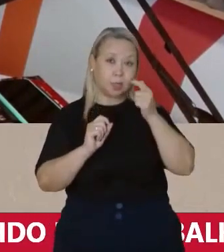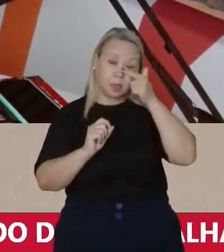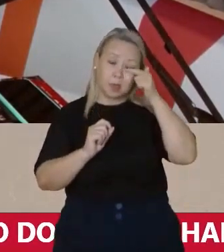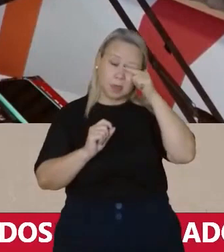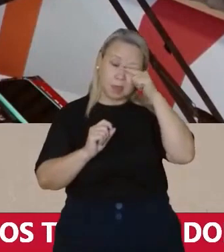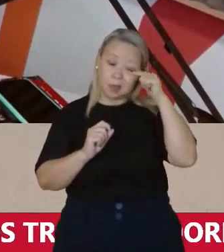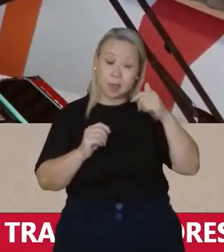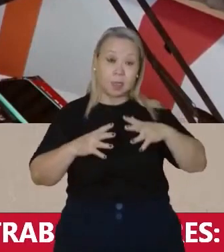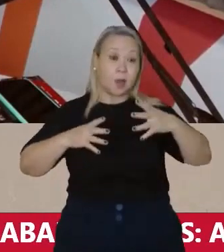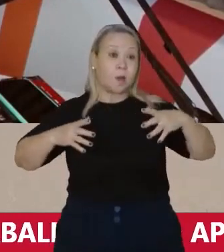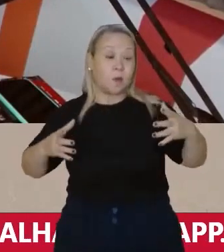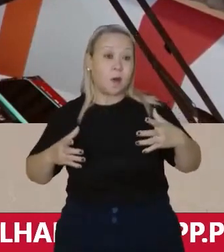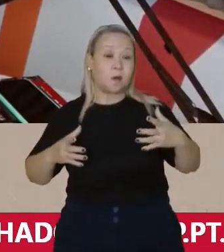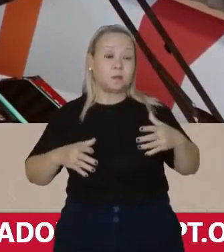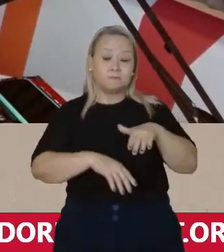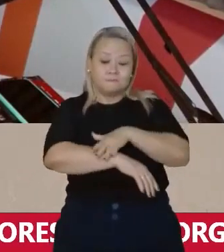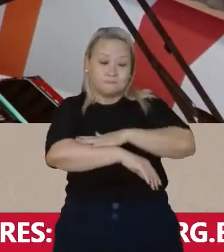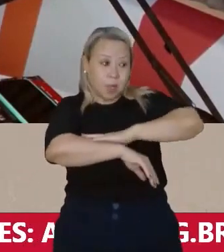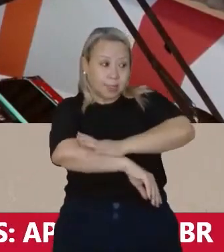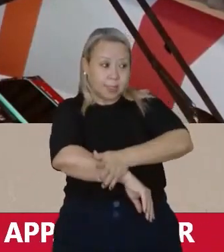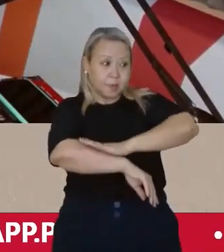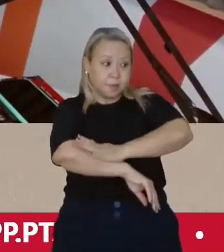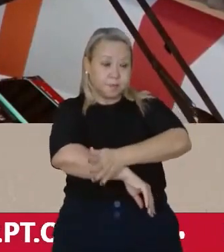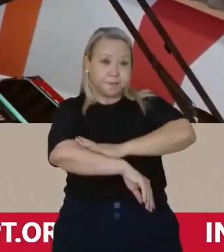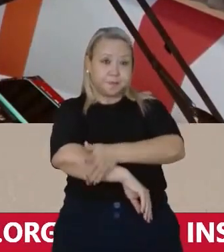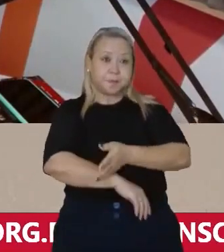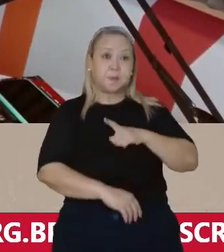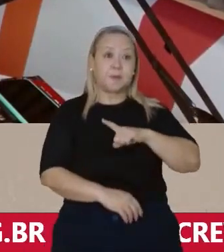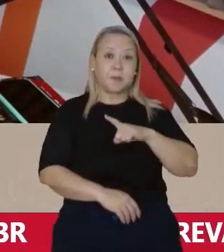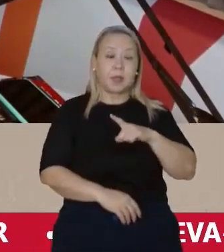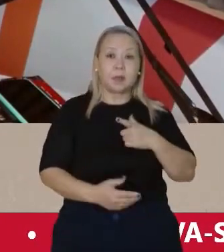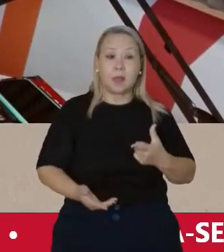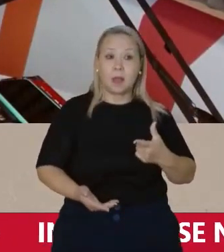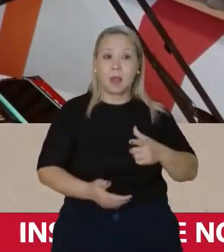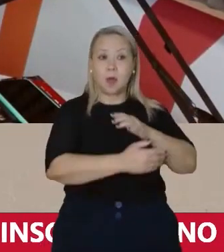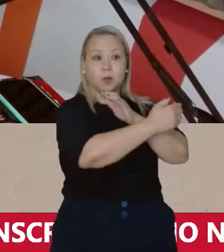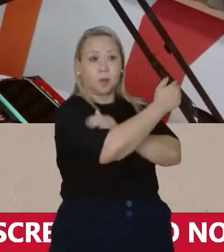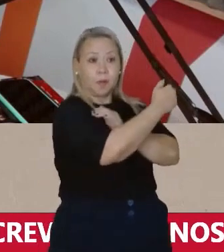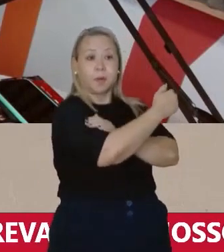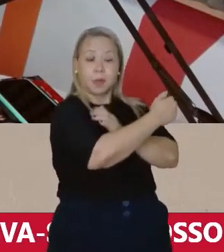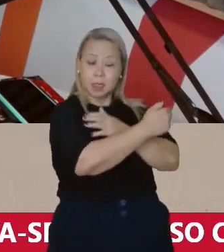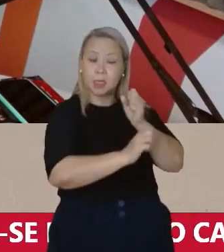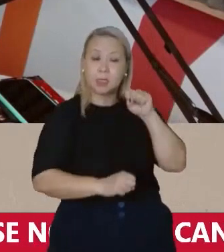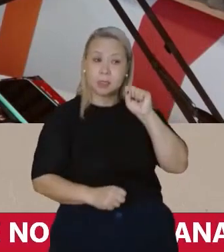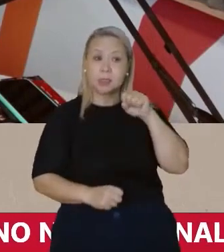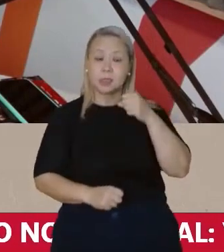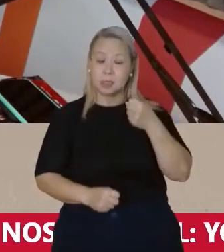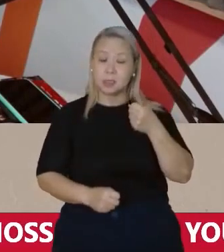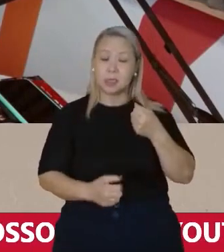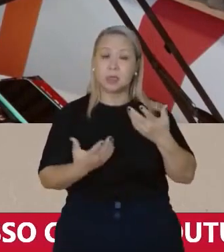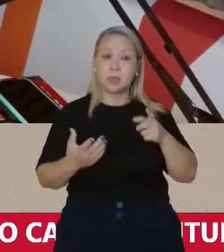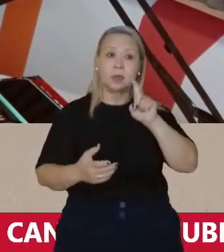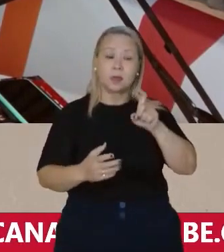maior braço que o racismo tem, né? Junto ao machismo, porque sou feminista, sou da partida, é o